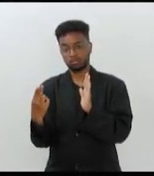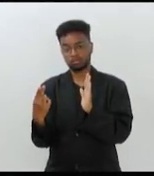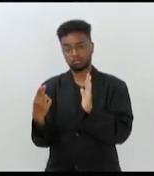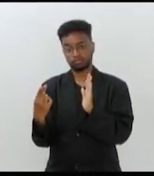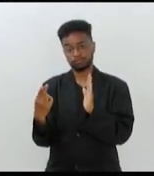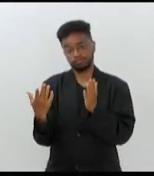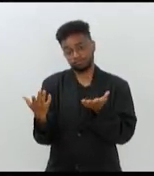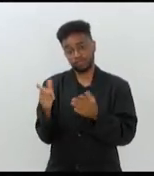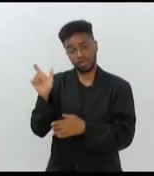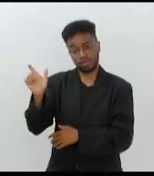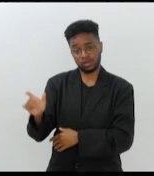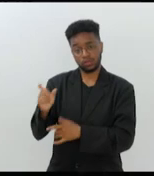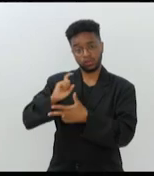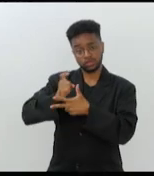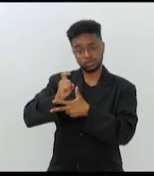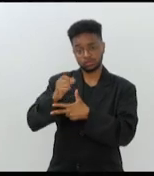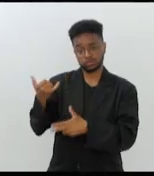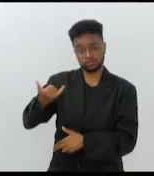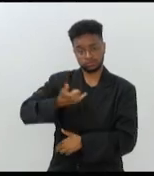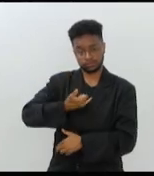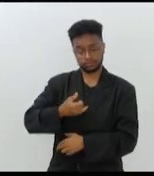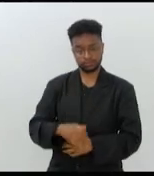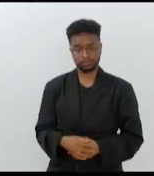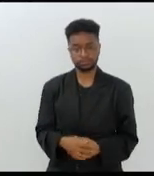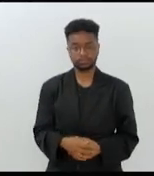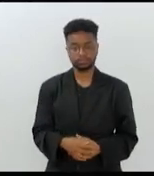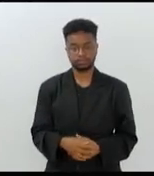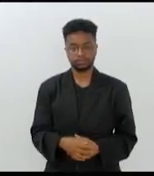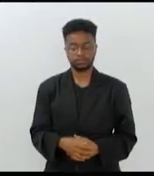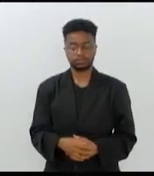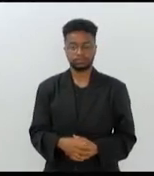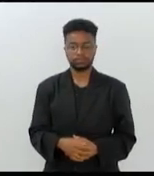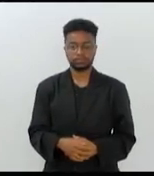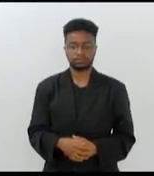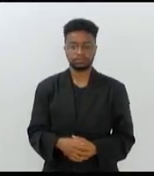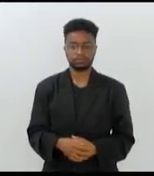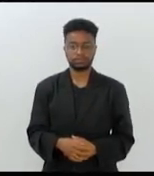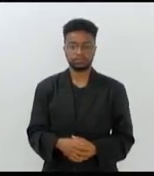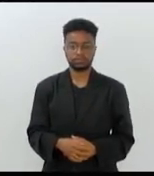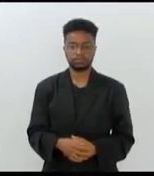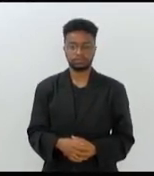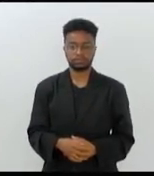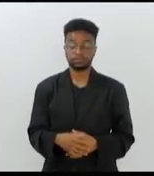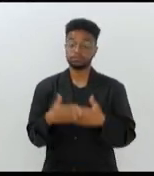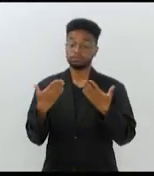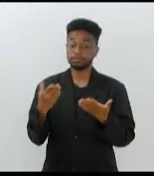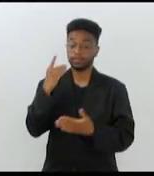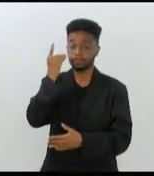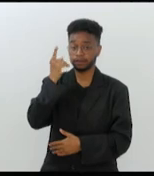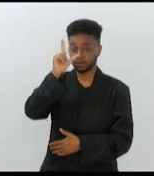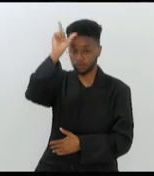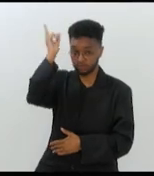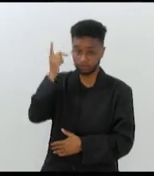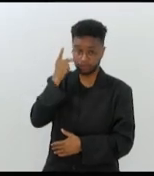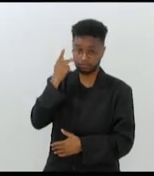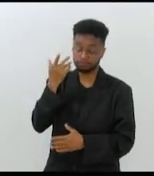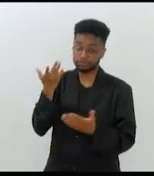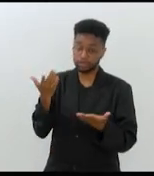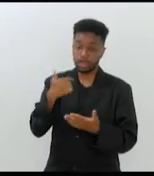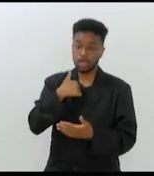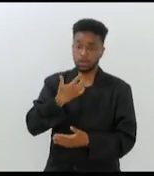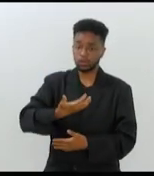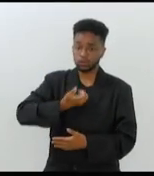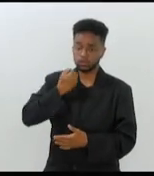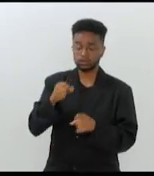menos é isso que o Executivo tem alegado. E, deputado Luiz Paulo, para minha surpresa e